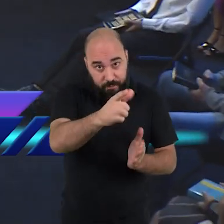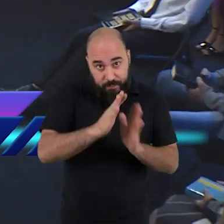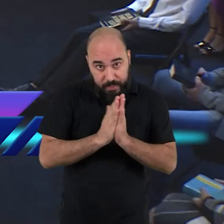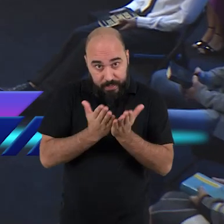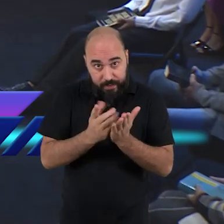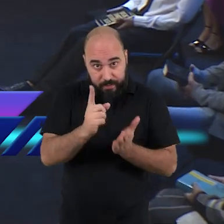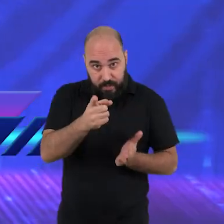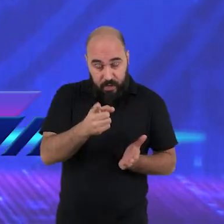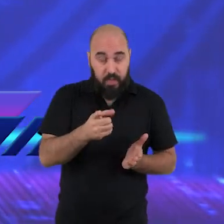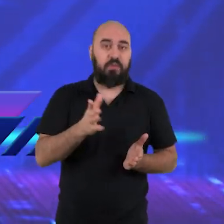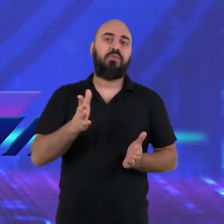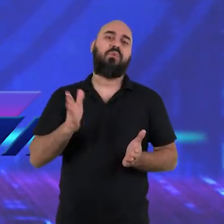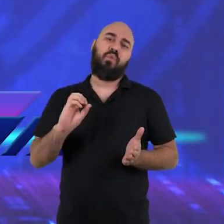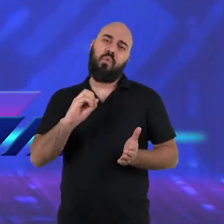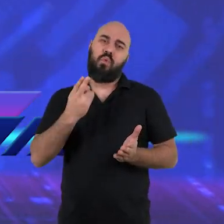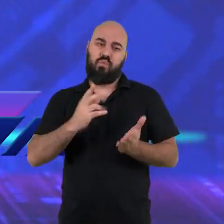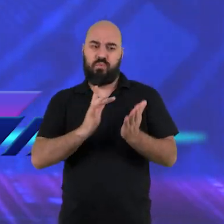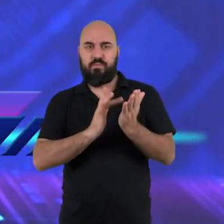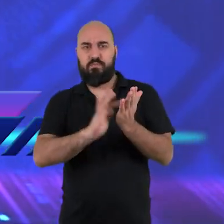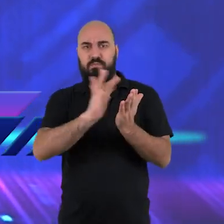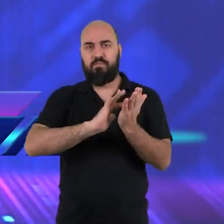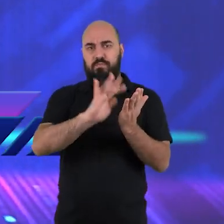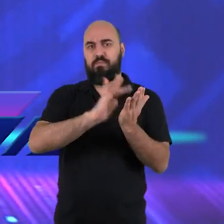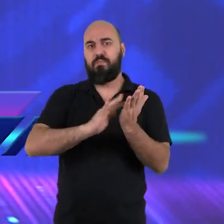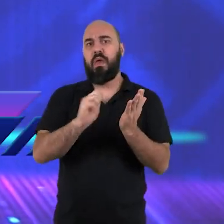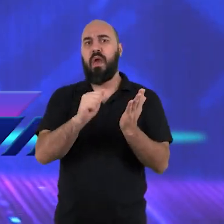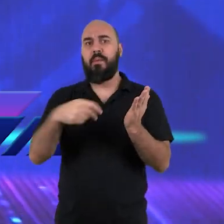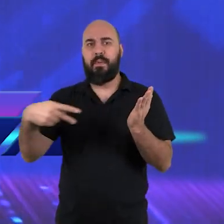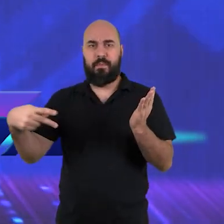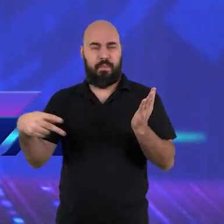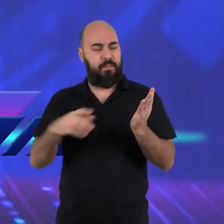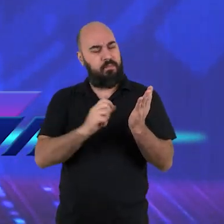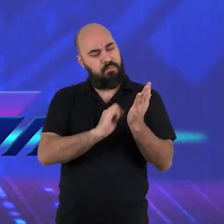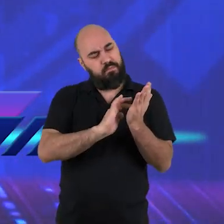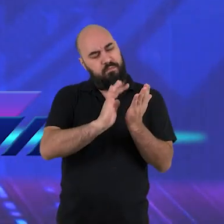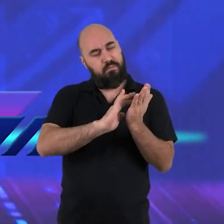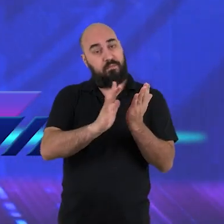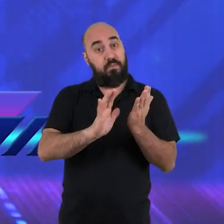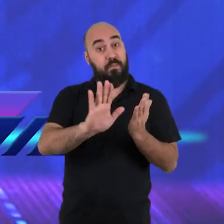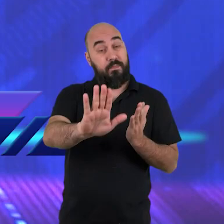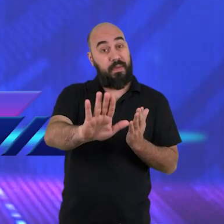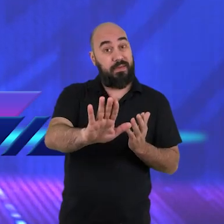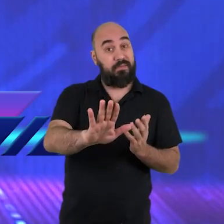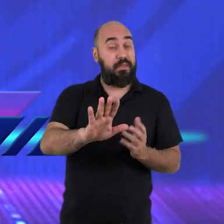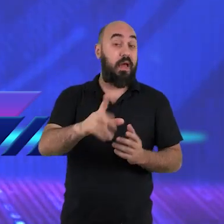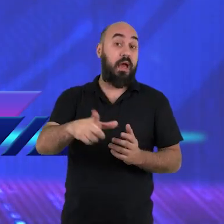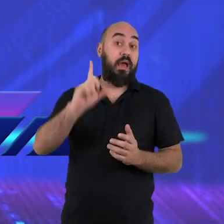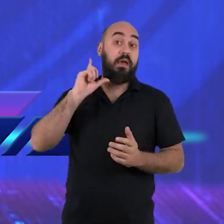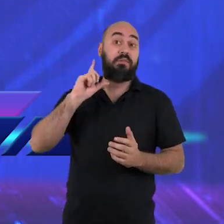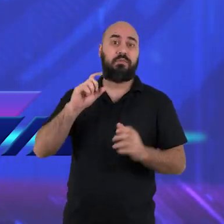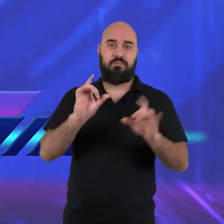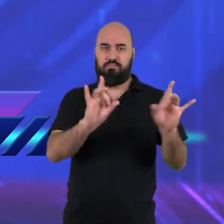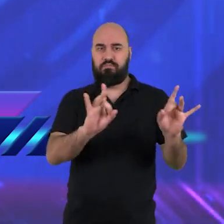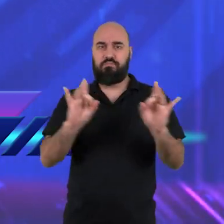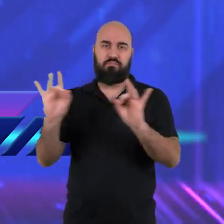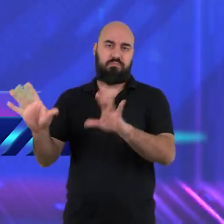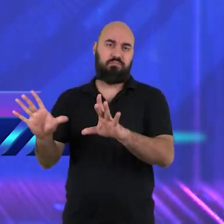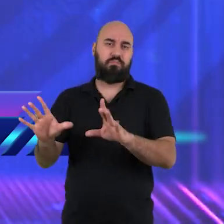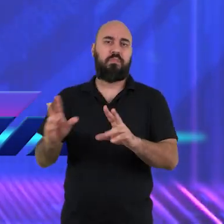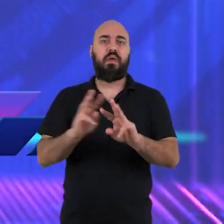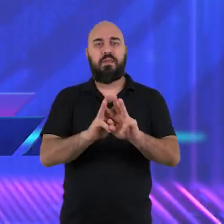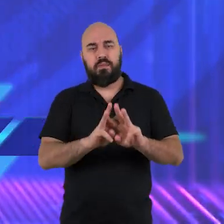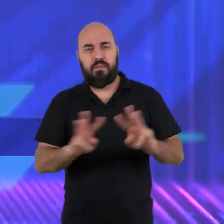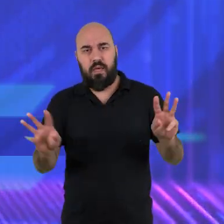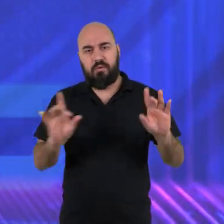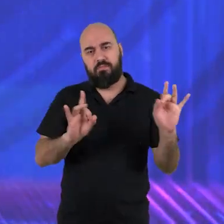Pega o celular, o aplicativo, e antes da gente começar o estudo, por favor, compartilhe o link do Arena do